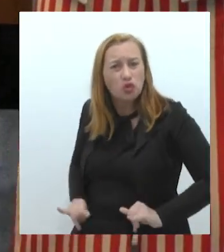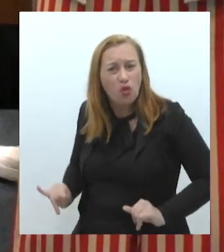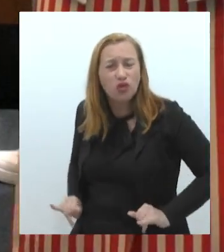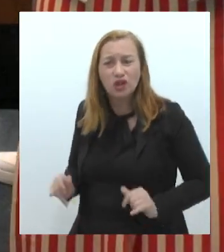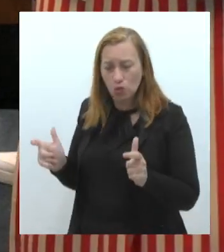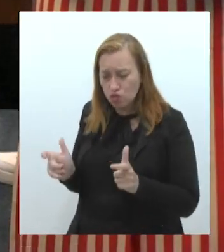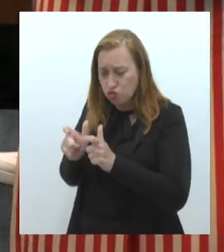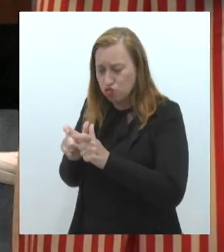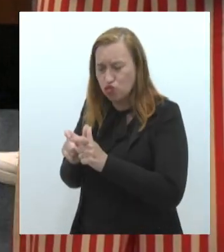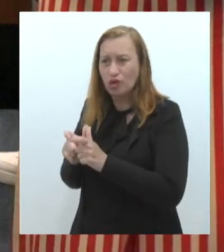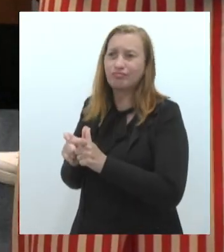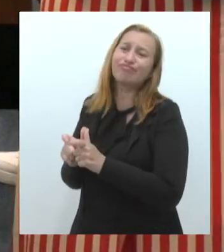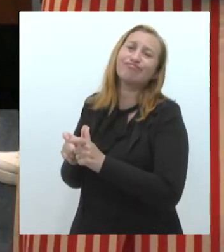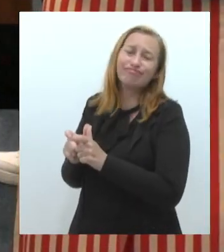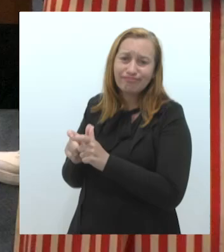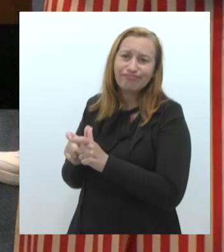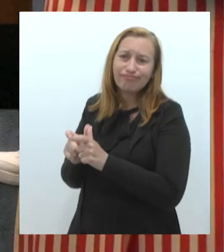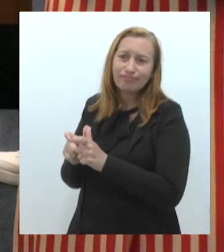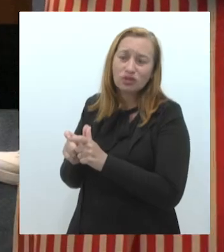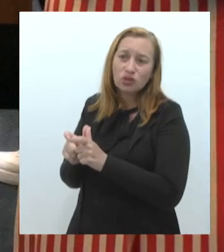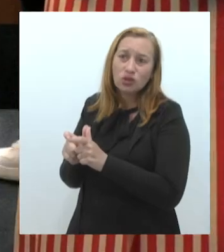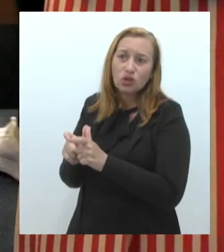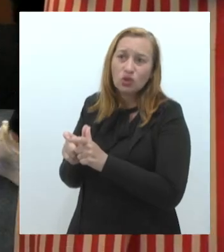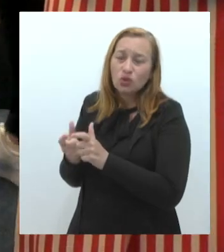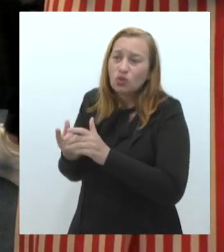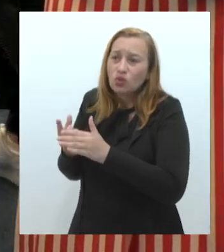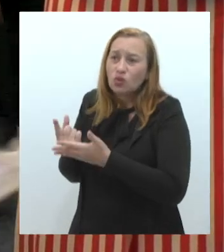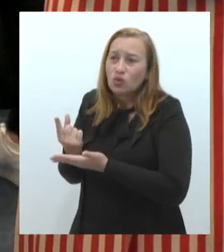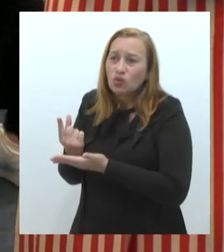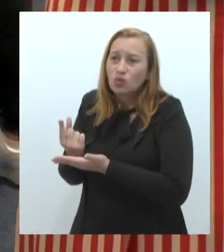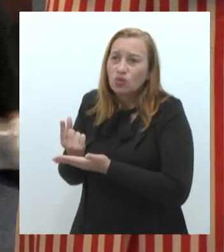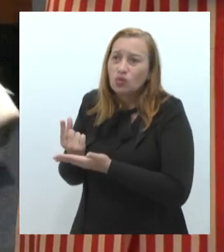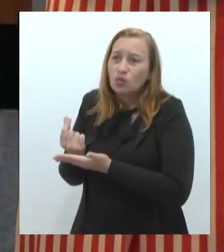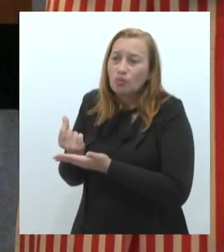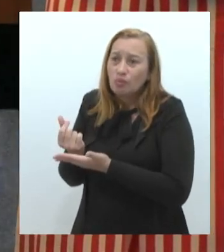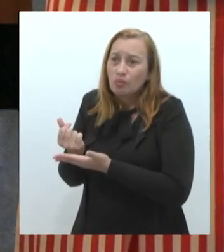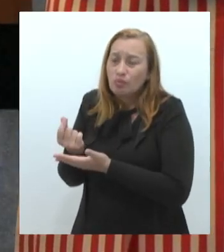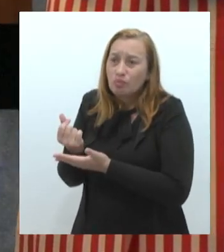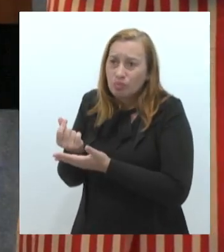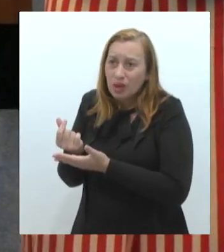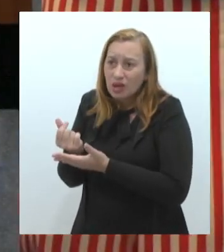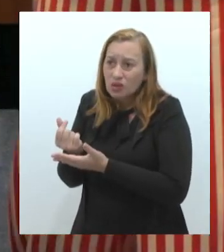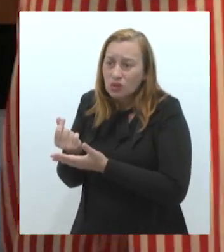pequena, depreciada, com custo elevado de produção, sem